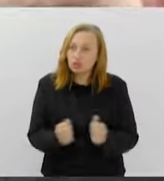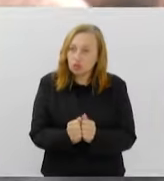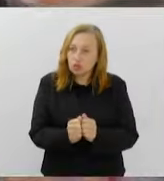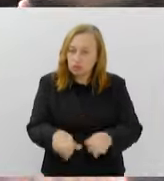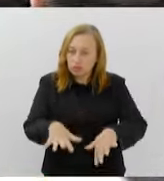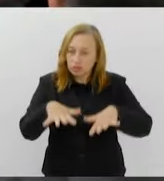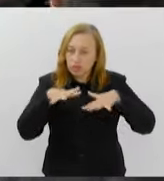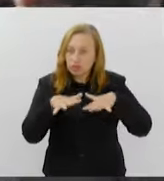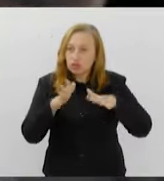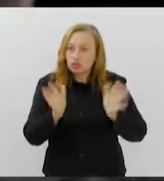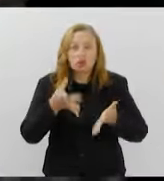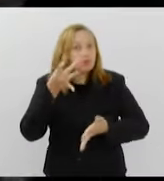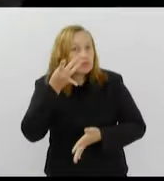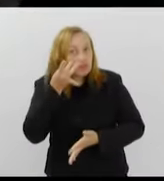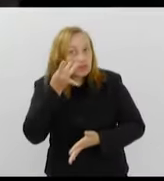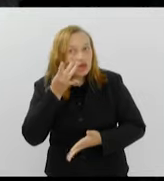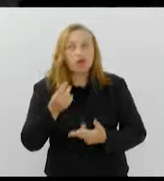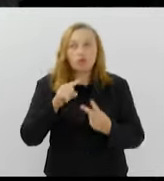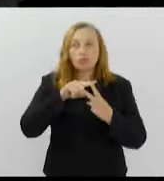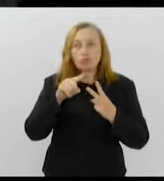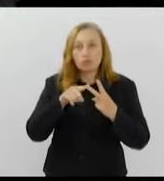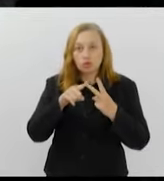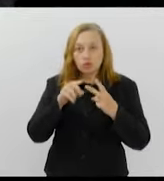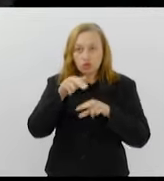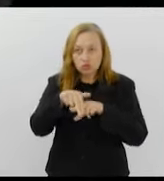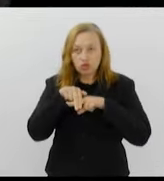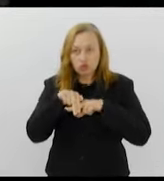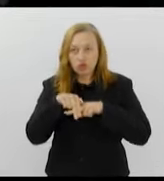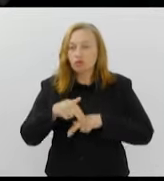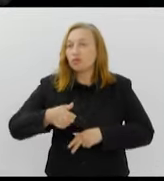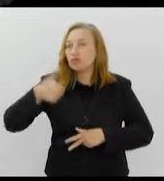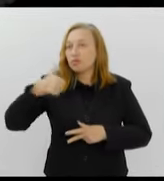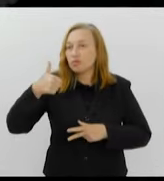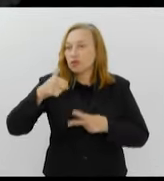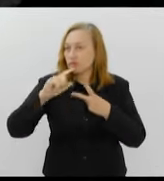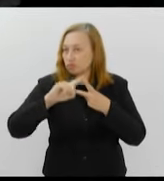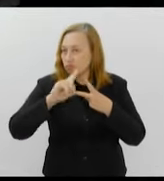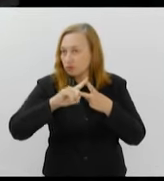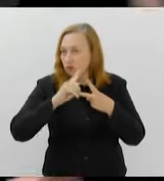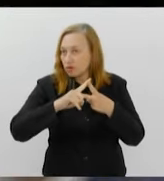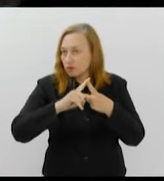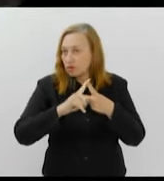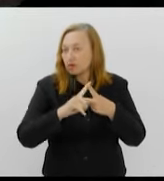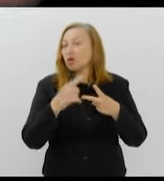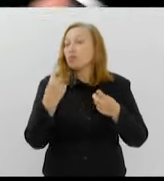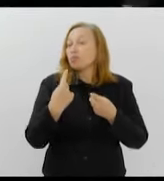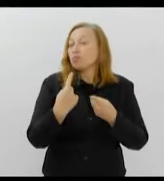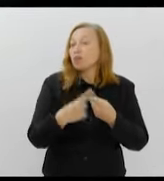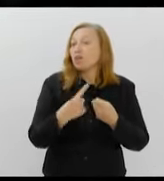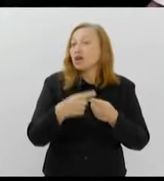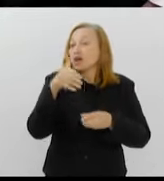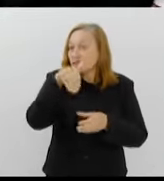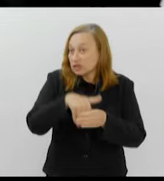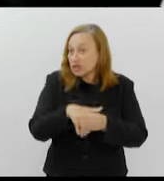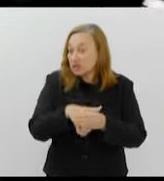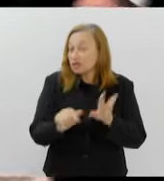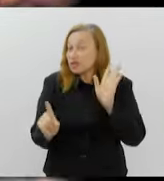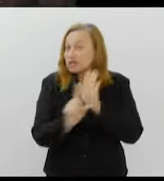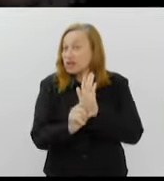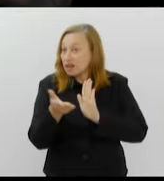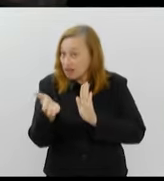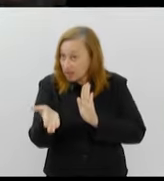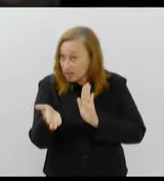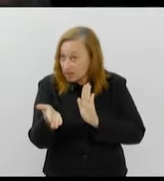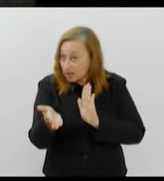presencialmente por dois motivos o primeiro deles é porque estava em votação essa lei a